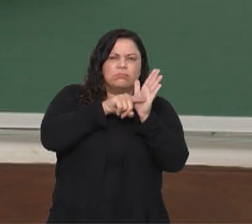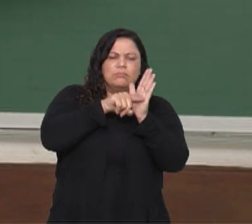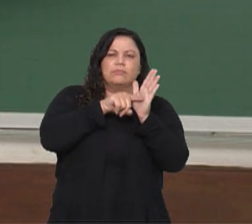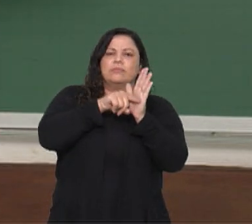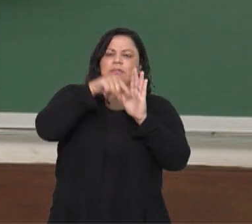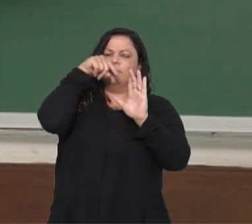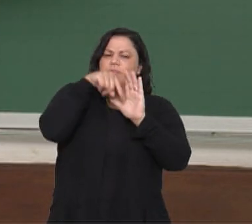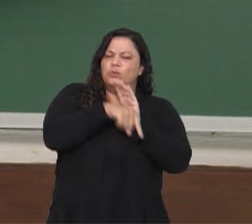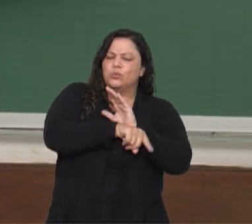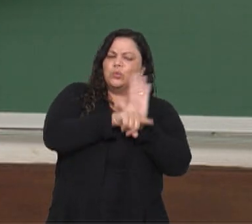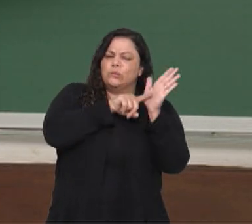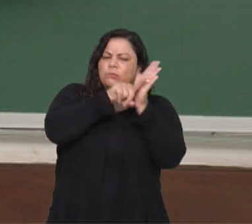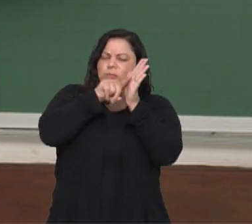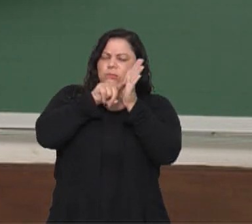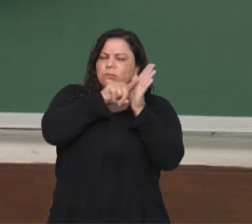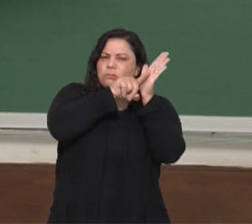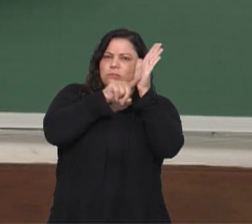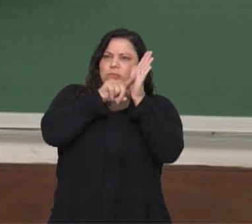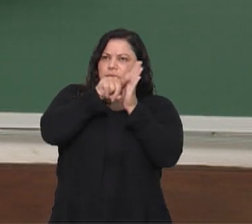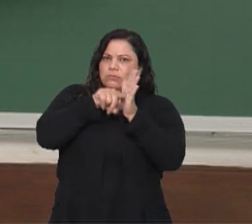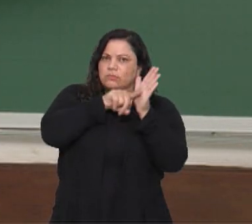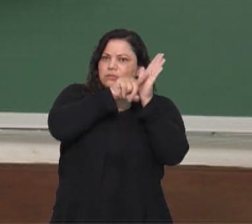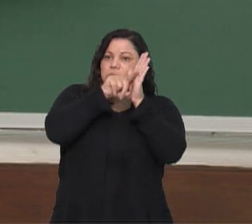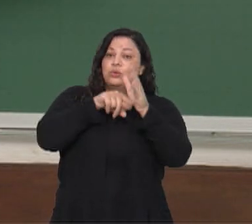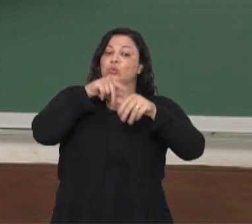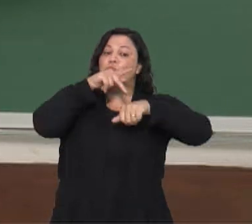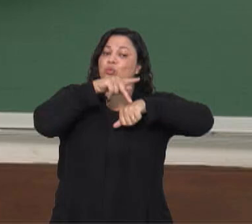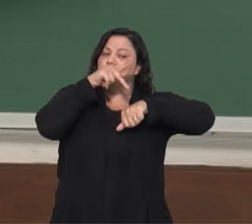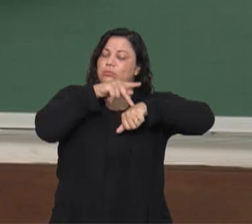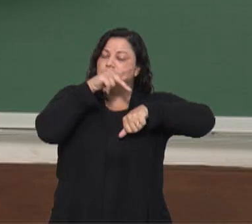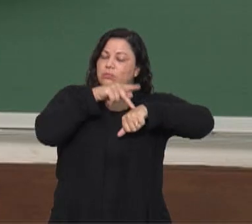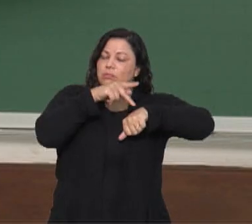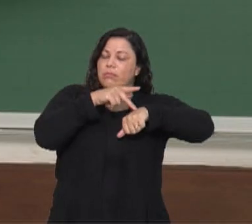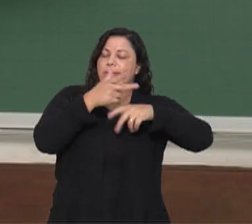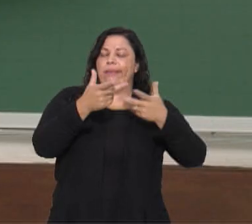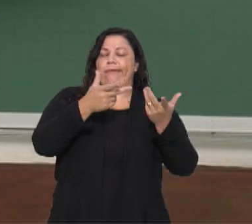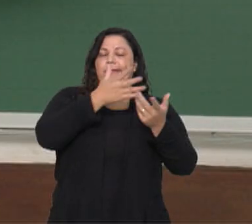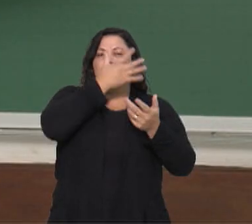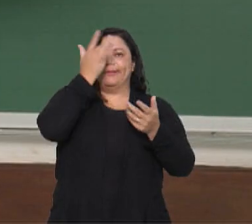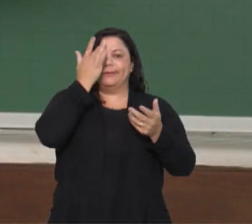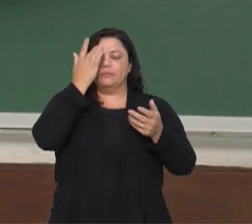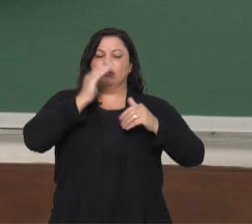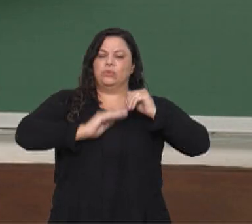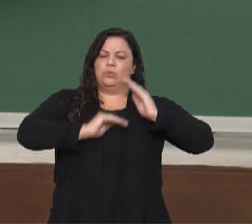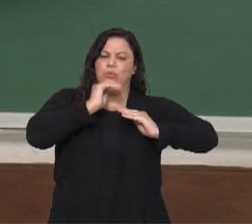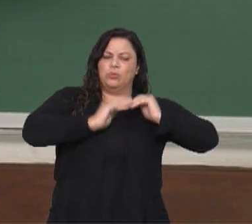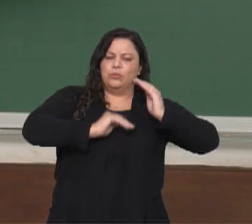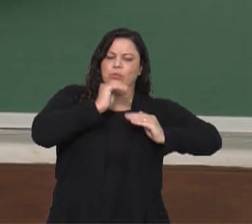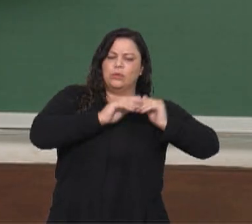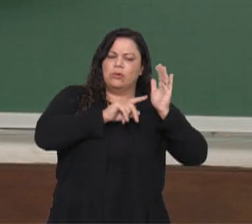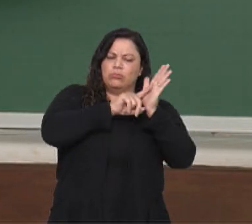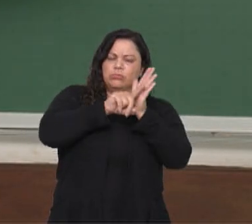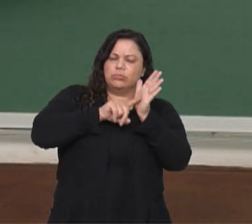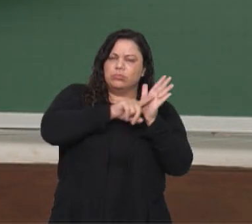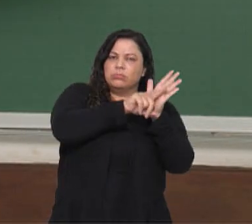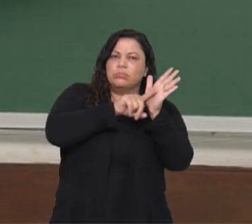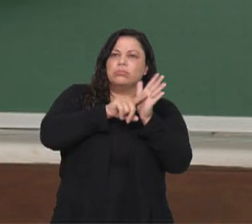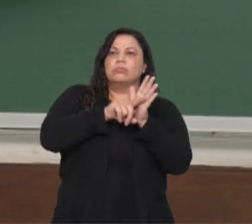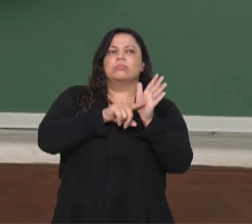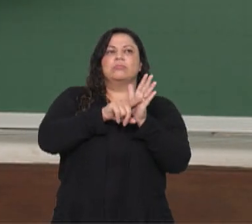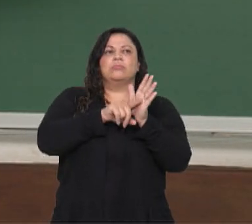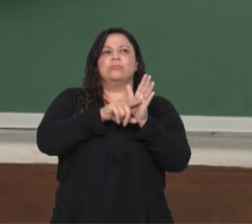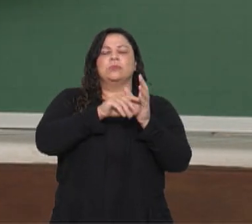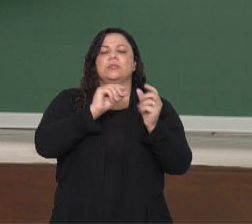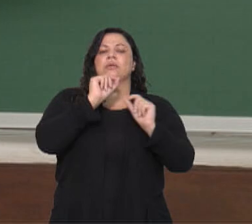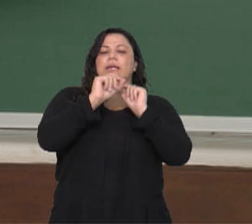especialistas em estudos líticos, em estudos de pedras, acredita que pelo formato, como era pegado pela